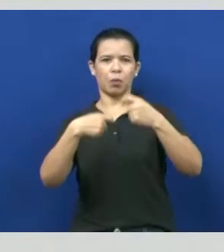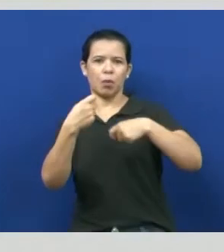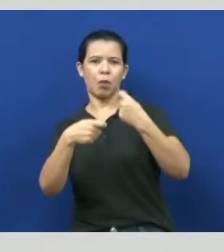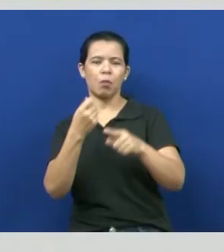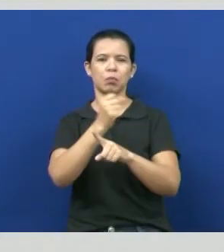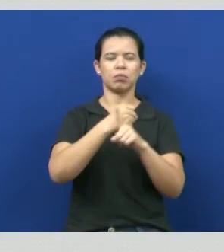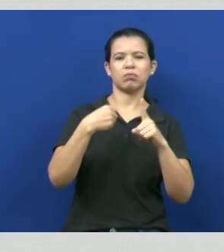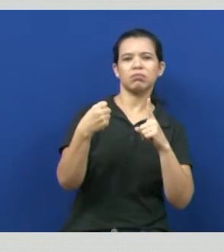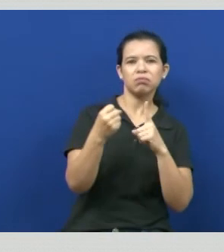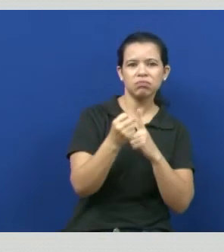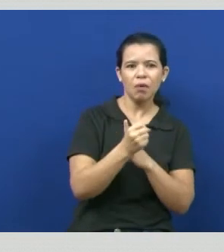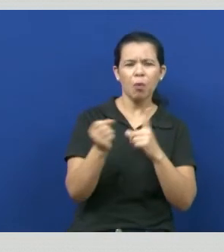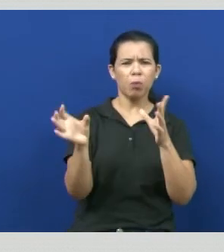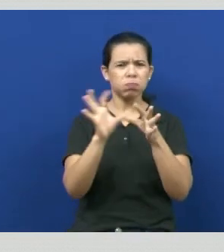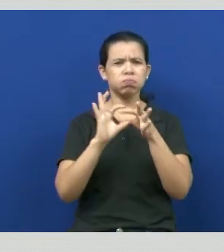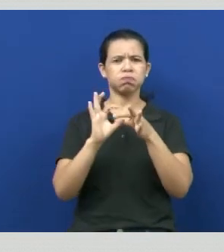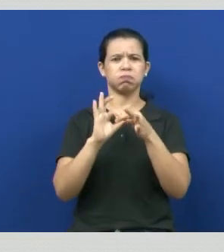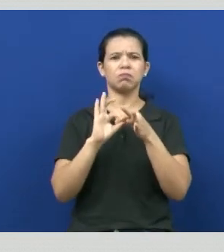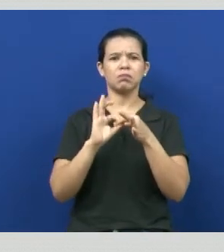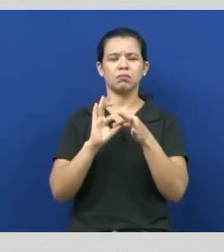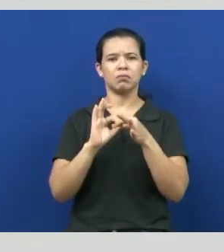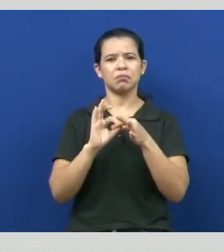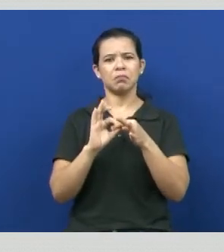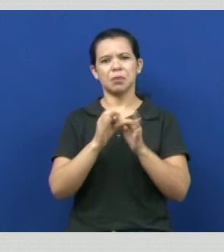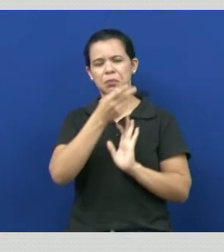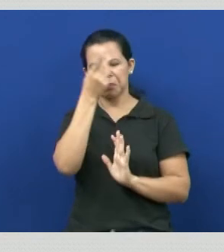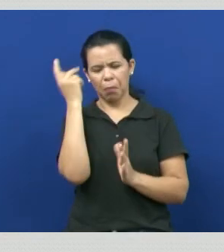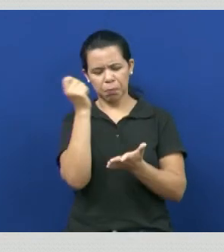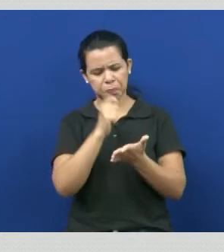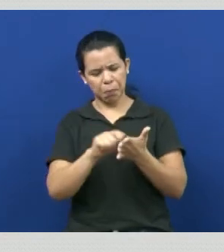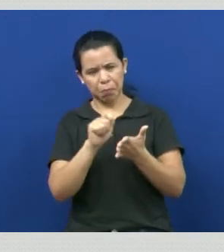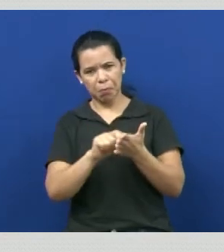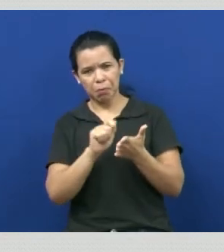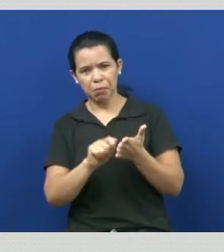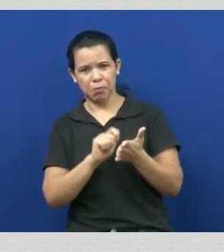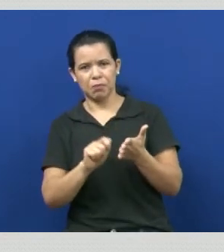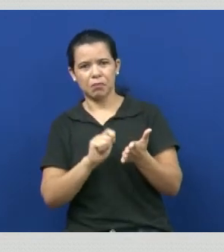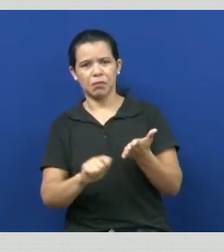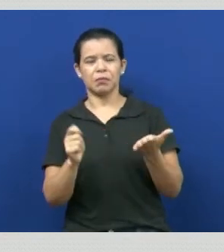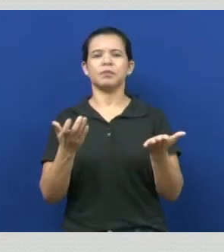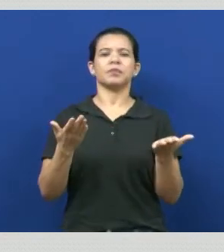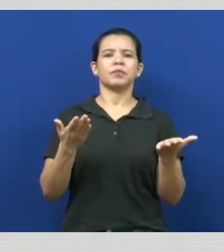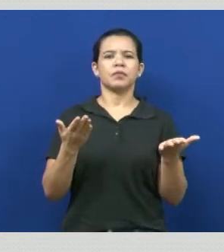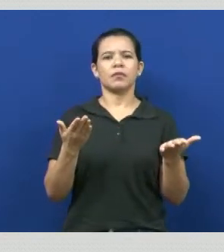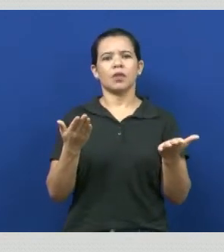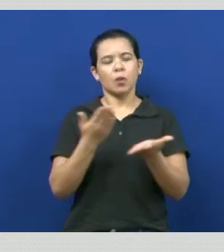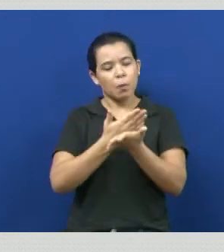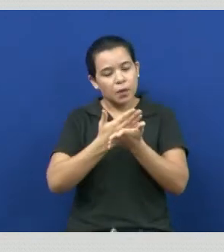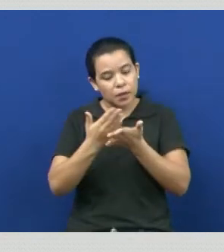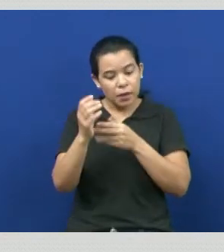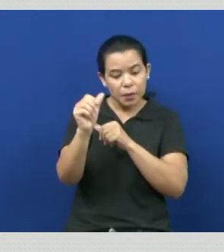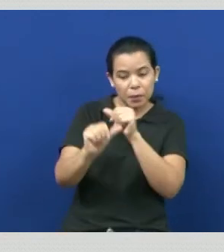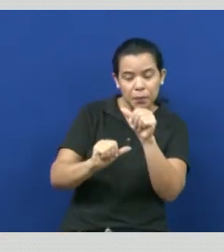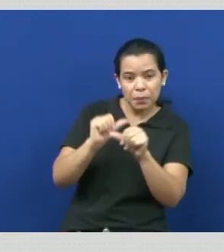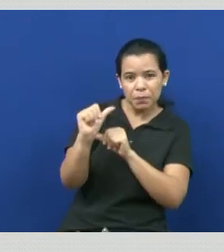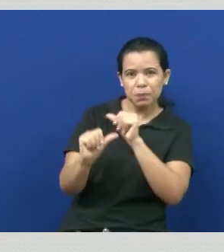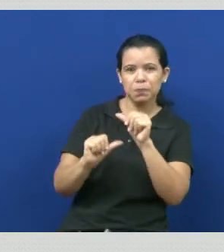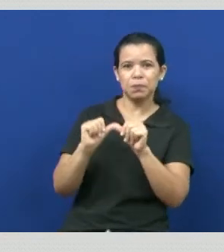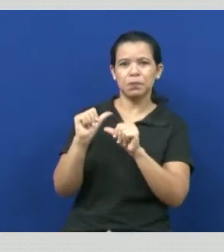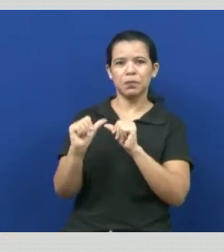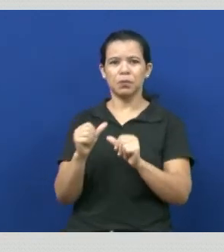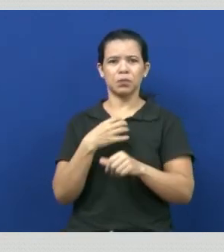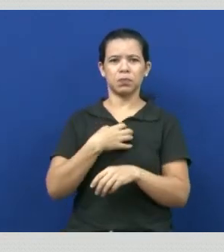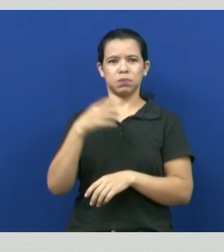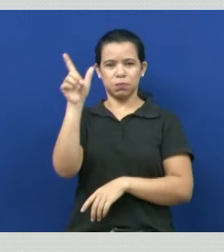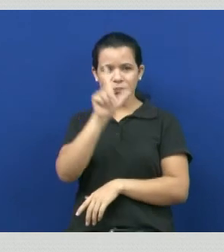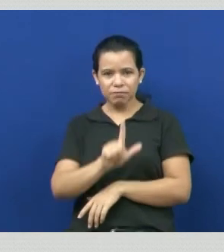como dissociar, né? Os autores pré-modernistas, eles estavam fazendo essa mudança da maneira de fazer